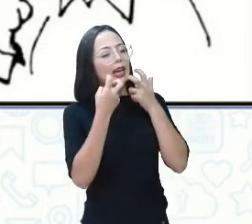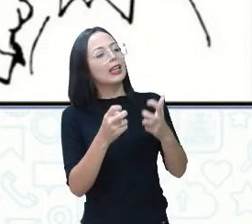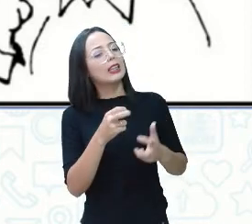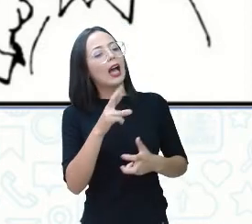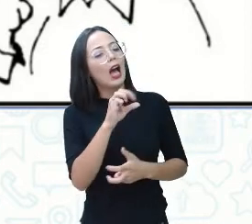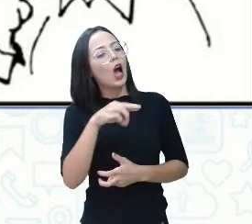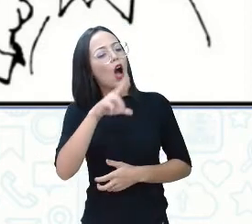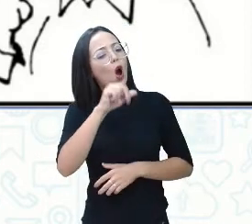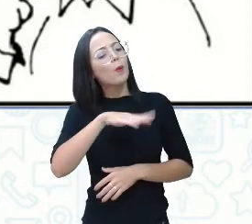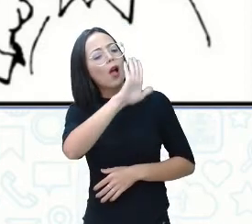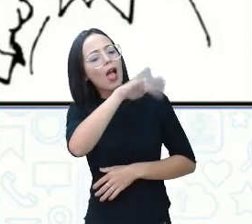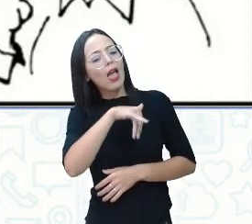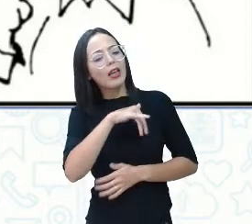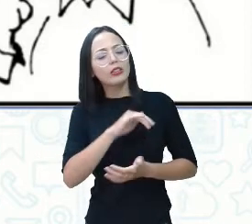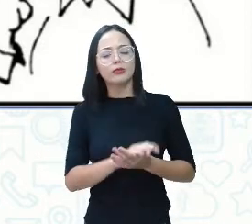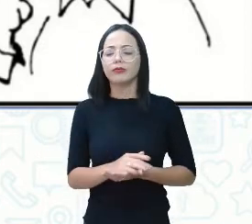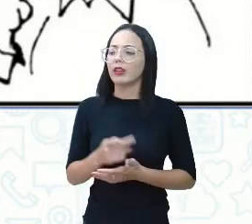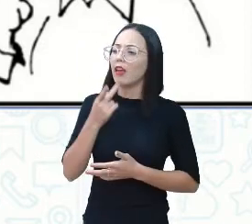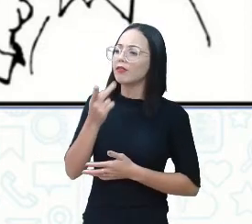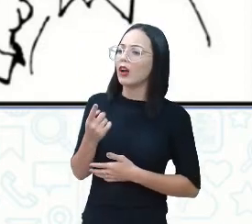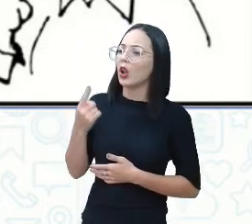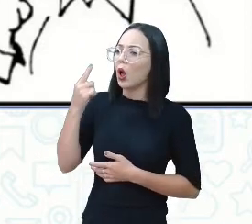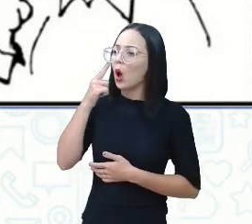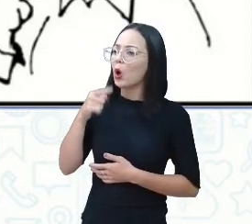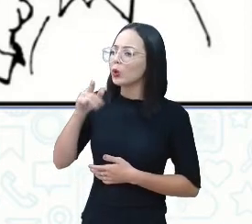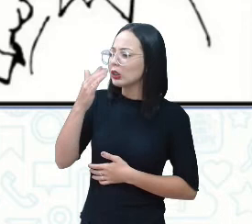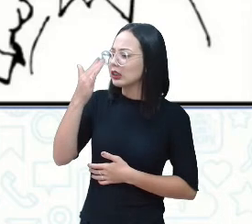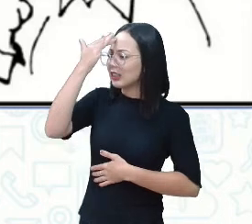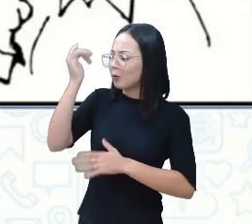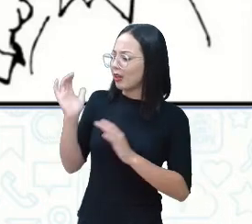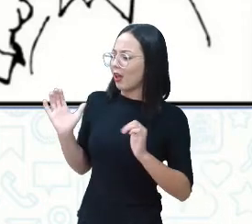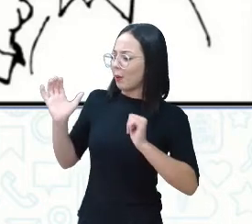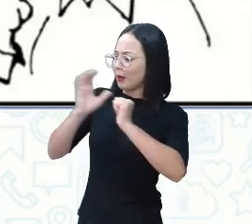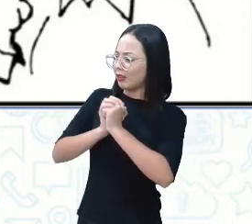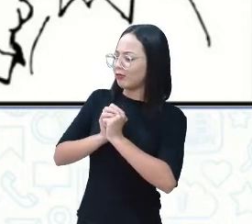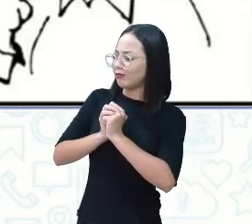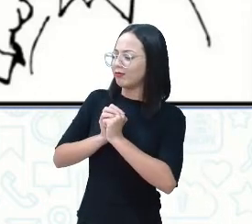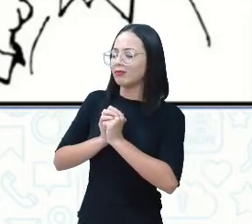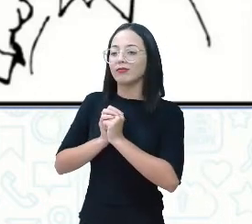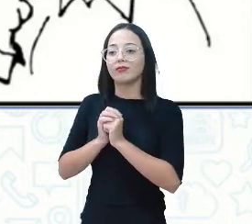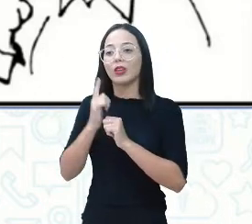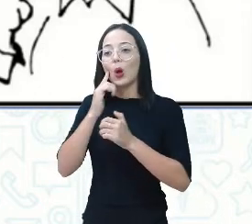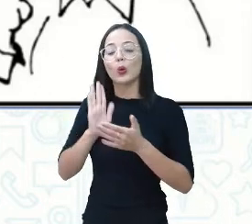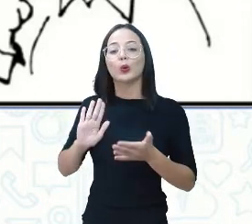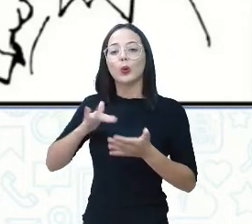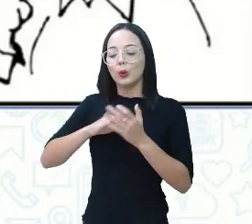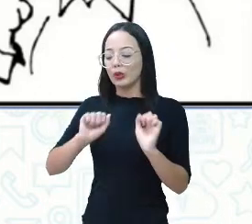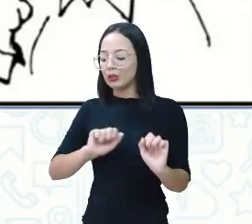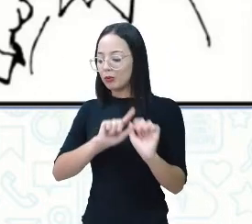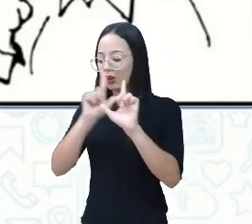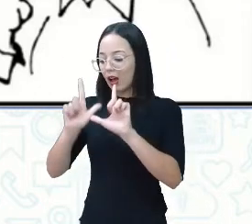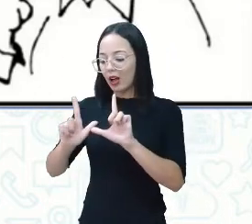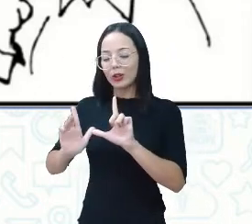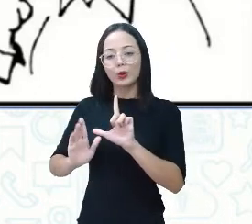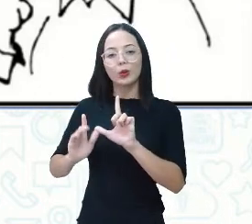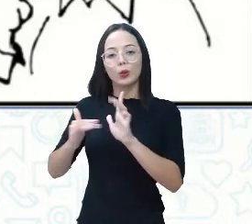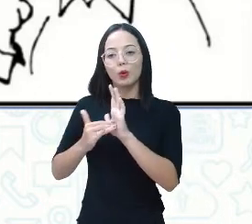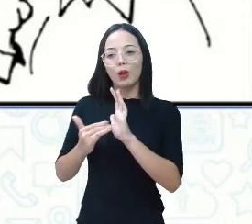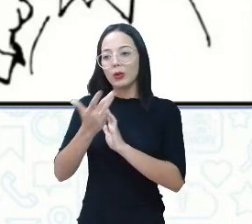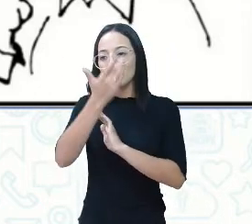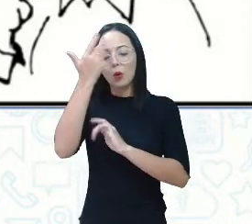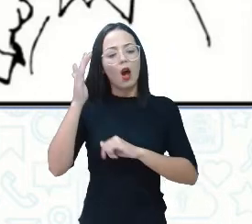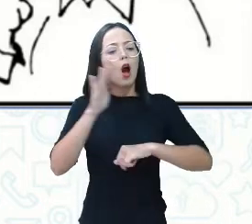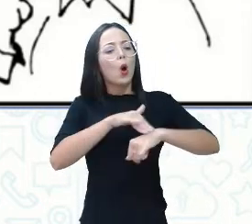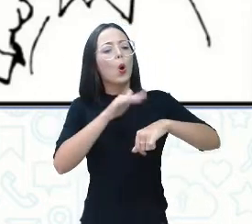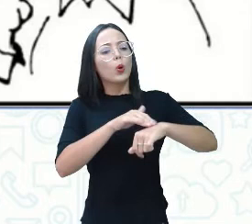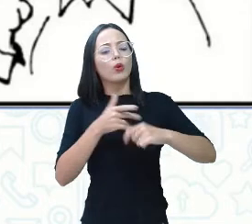Rômulo. E ele fala, Senhor, seja sábio, amém. E aí, no último quadrinho, a pessoa que acordou Rômulo pensa